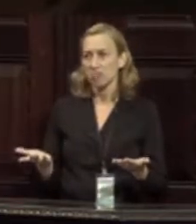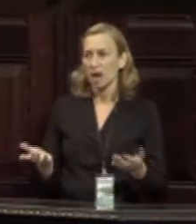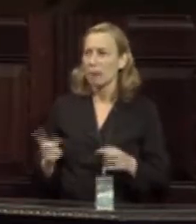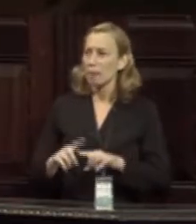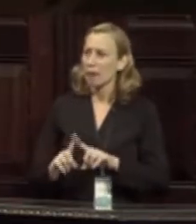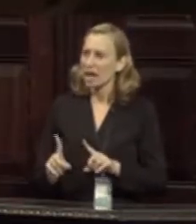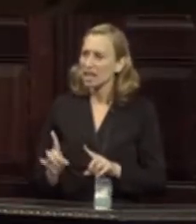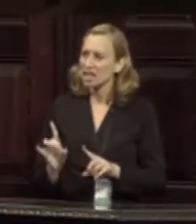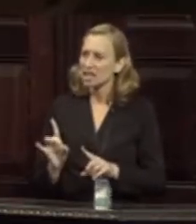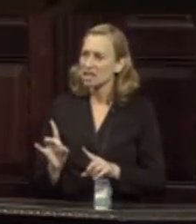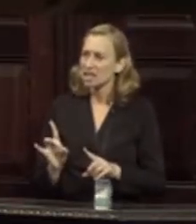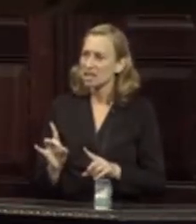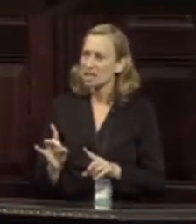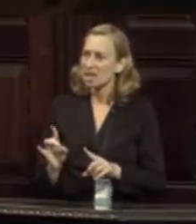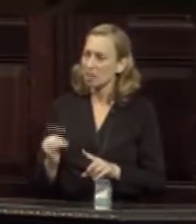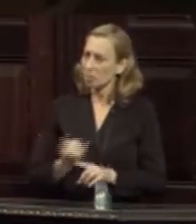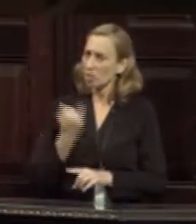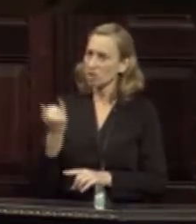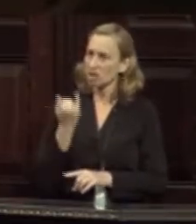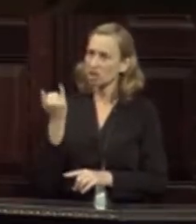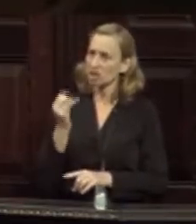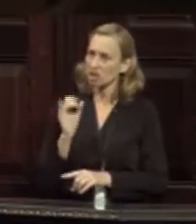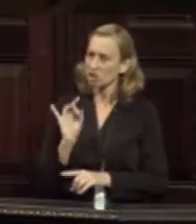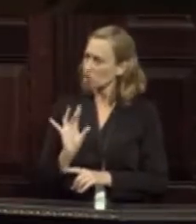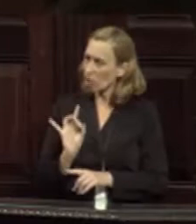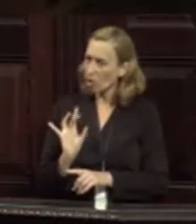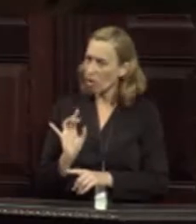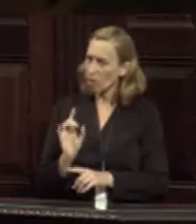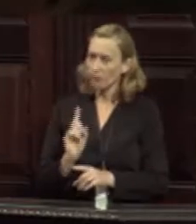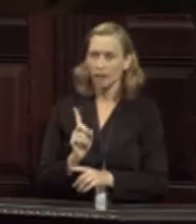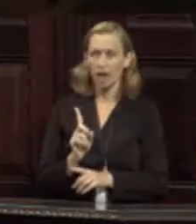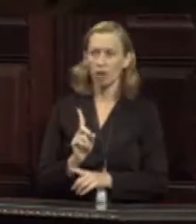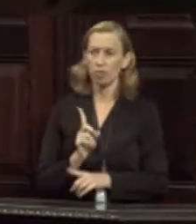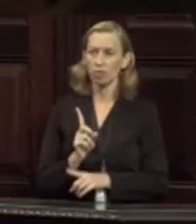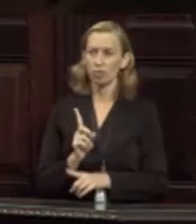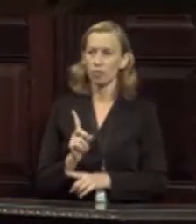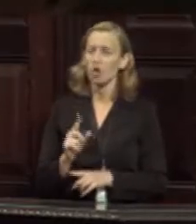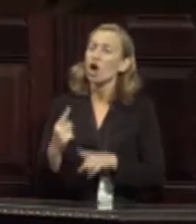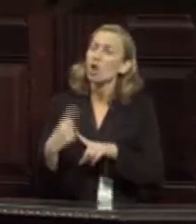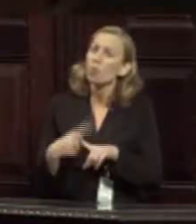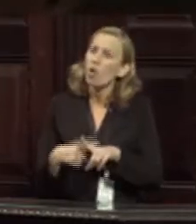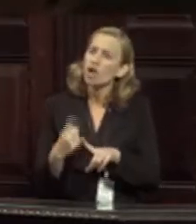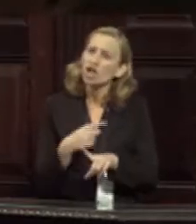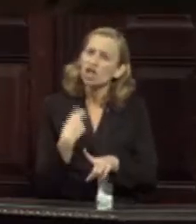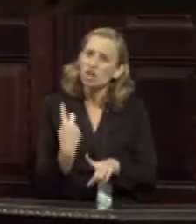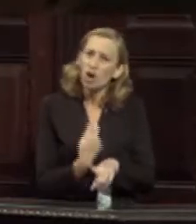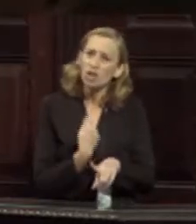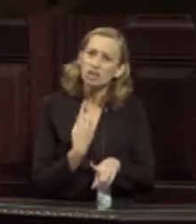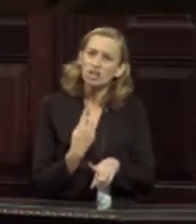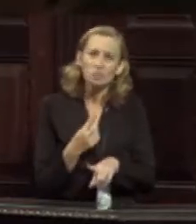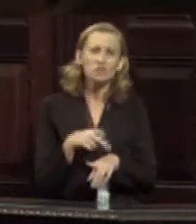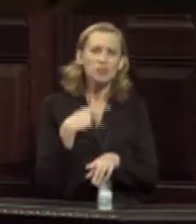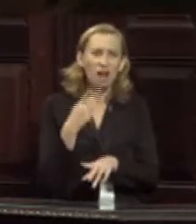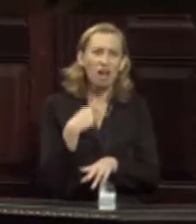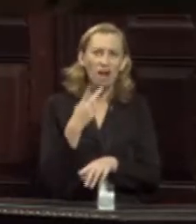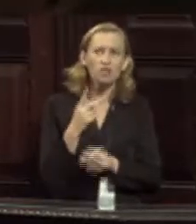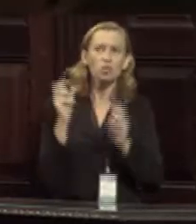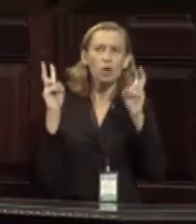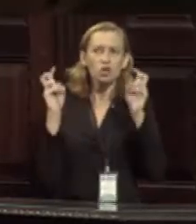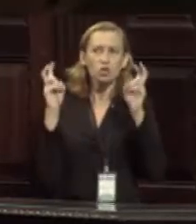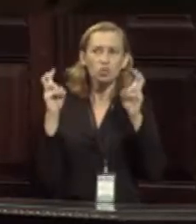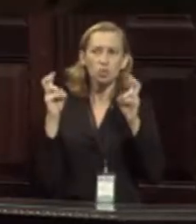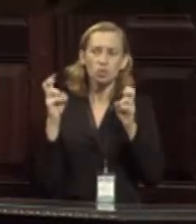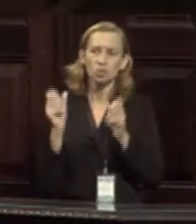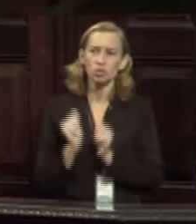Não. Aí vou enumerar por que nós estamos puxando essa corda, esticando